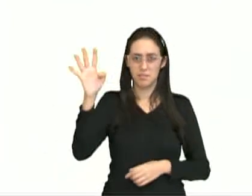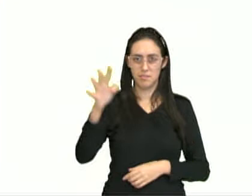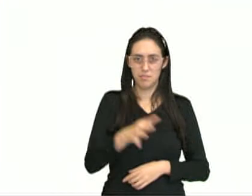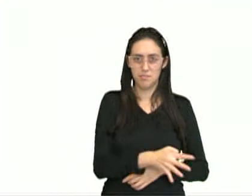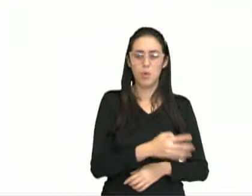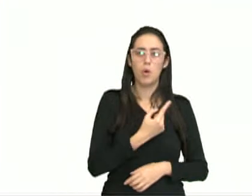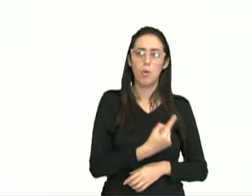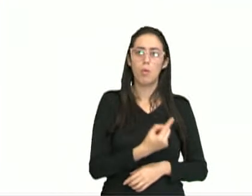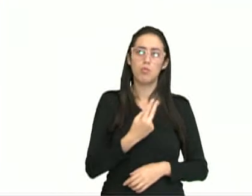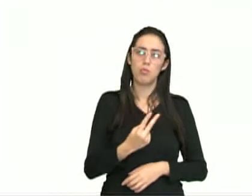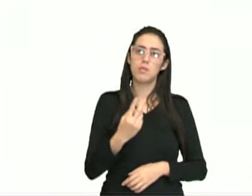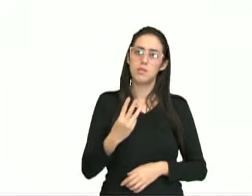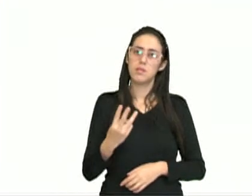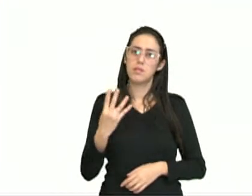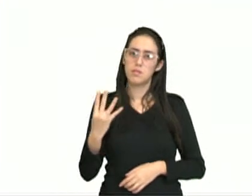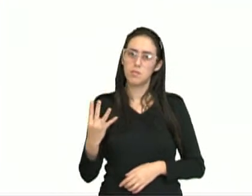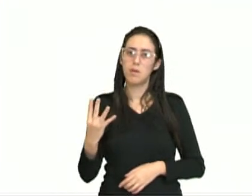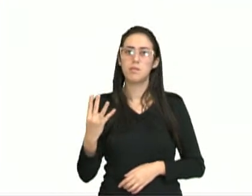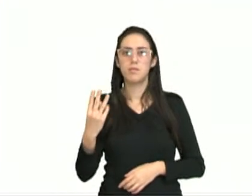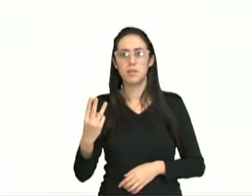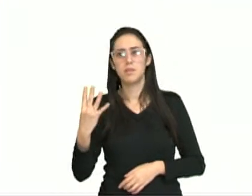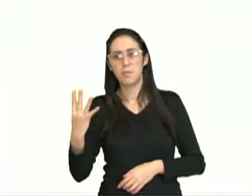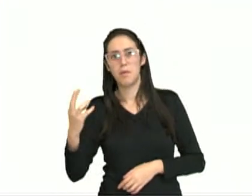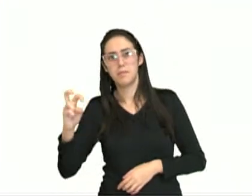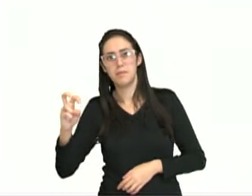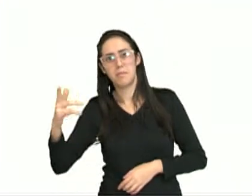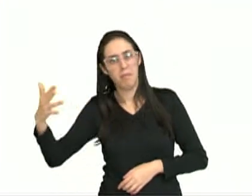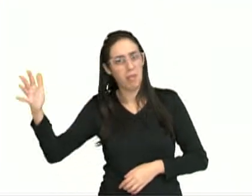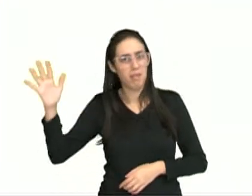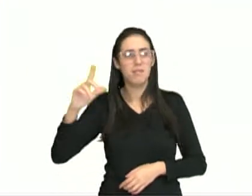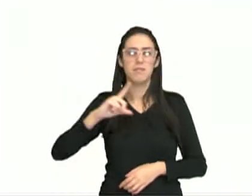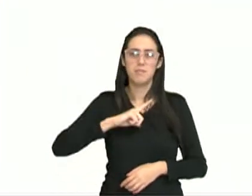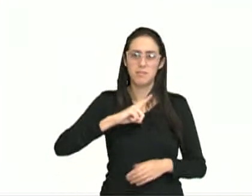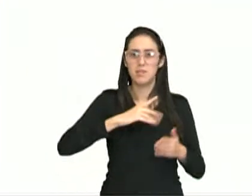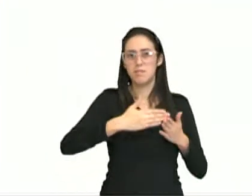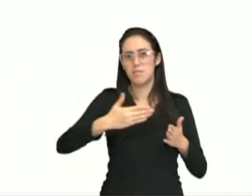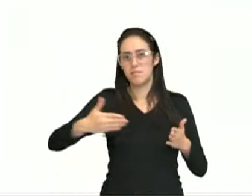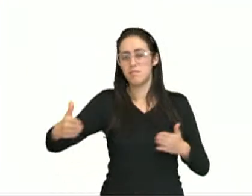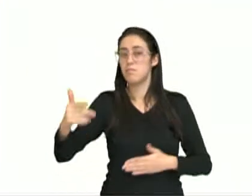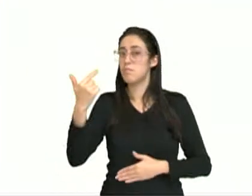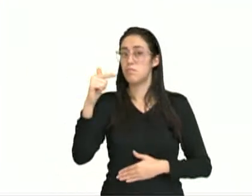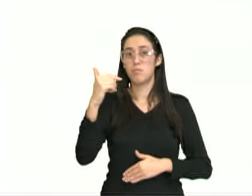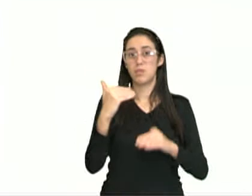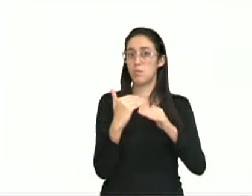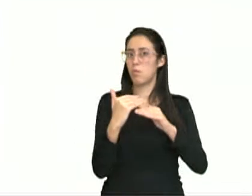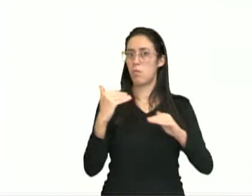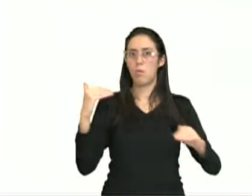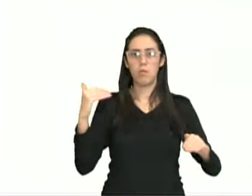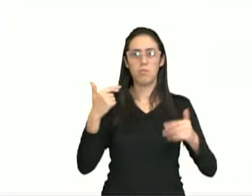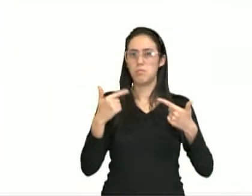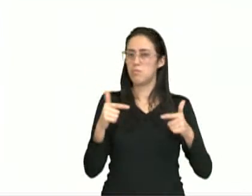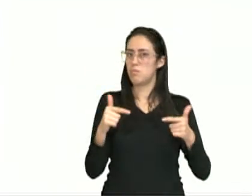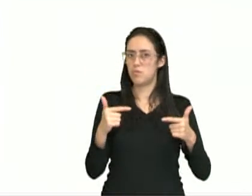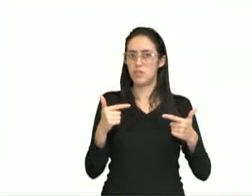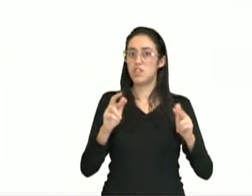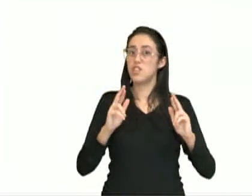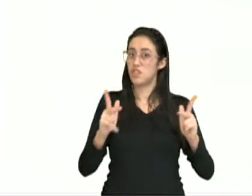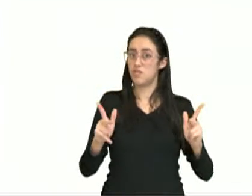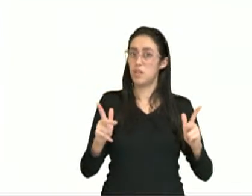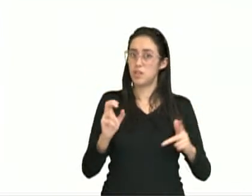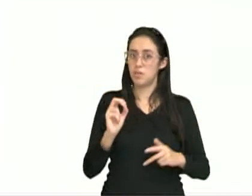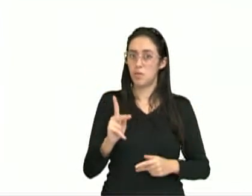2, 3, 4, 3, 4, 5, 4, e ele vai seguindo essa ordem e não a ordem cronológica aí dos números,